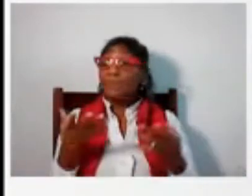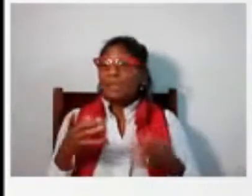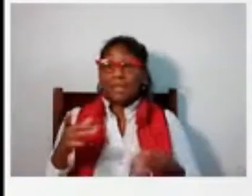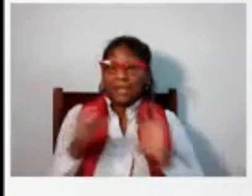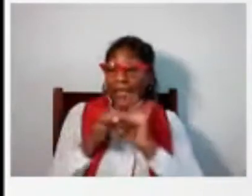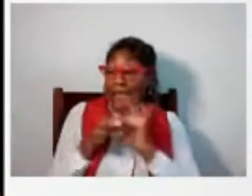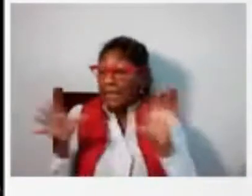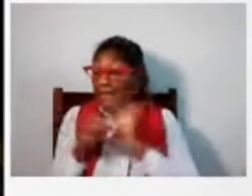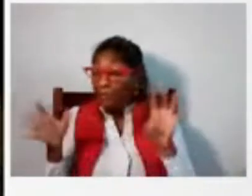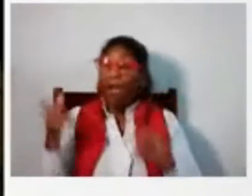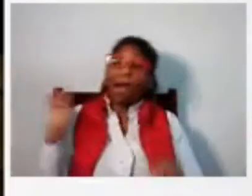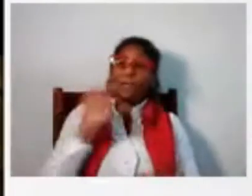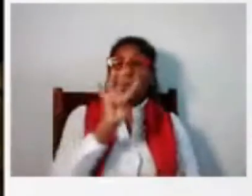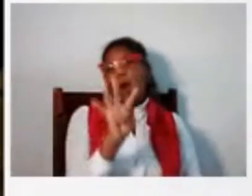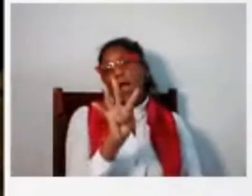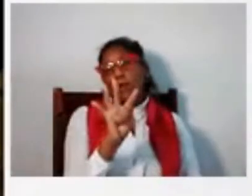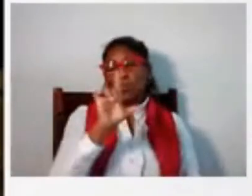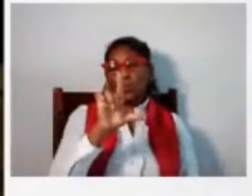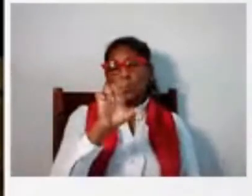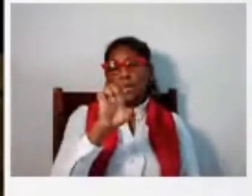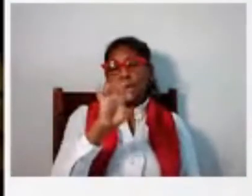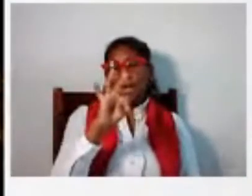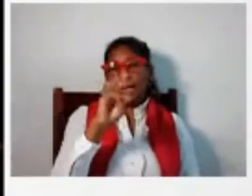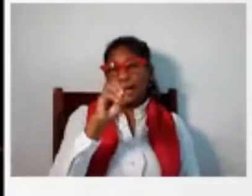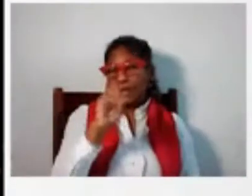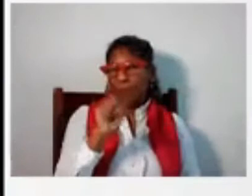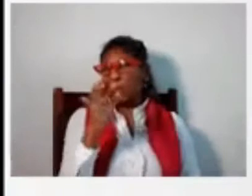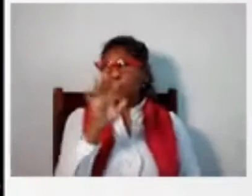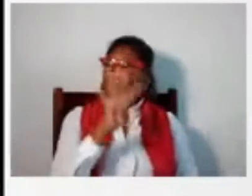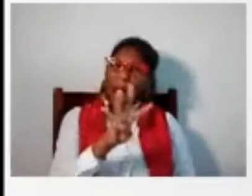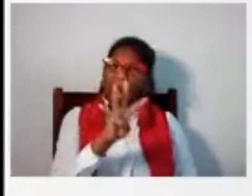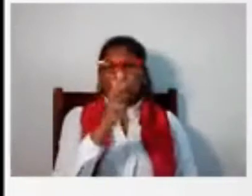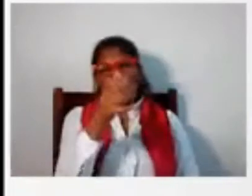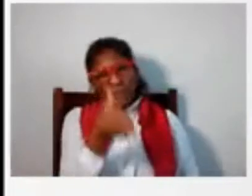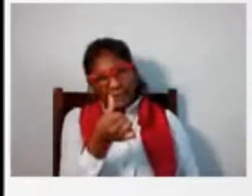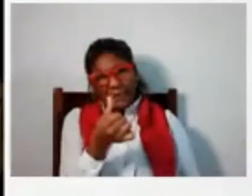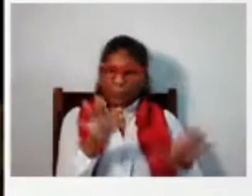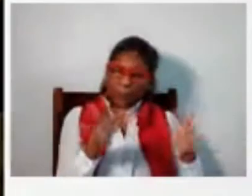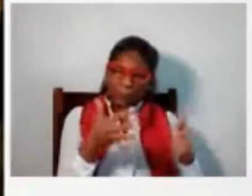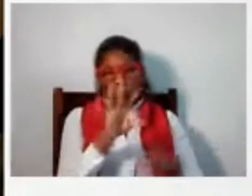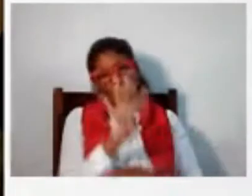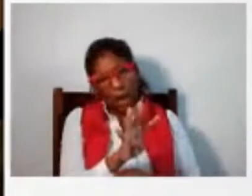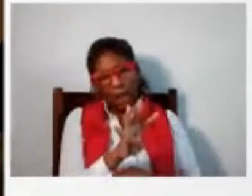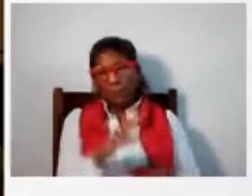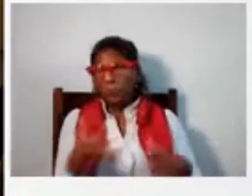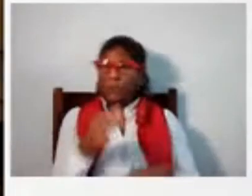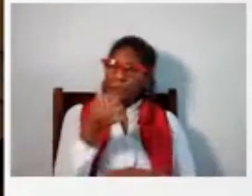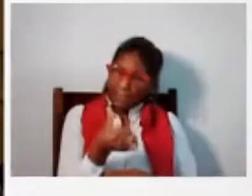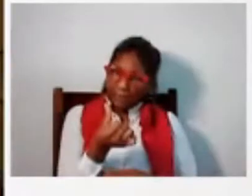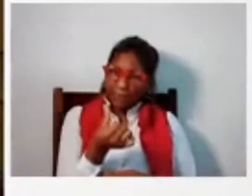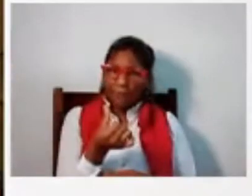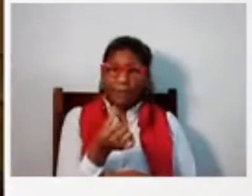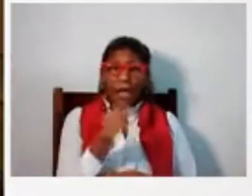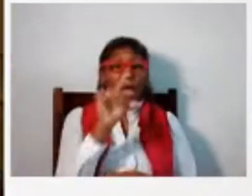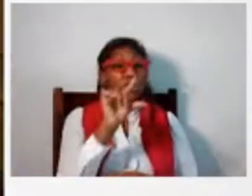que era de 4,3 leitos livres para cada paciente Covid na região metropolitana, baixou,